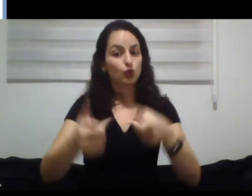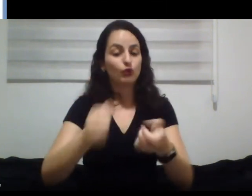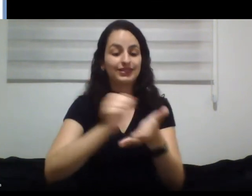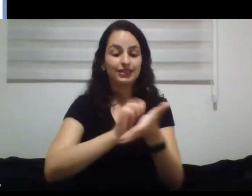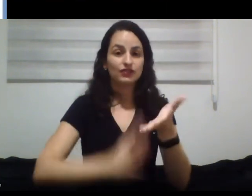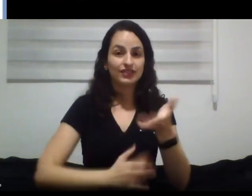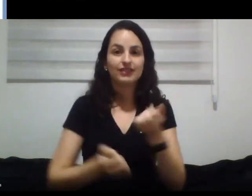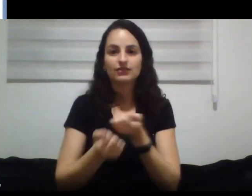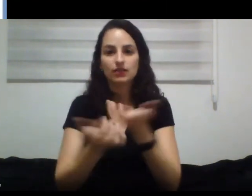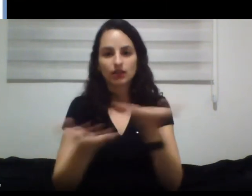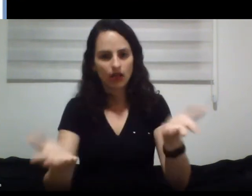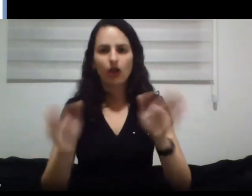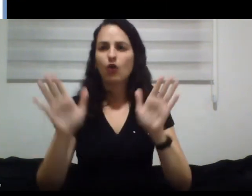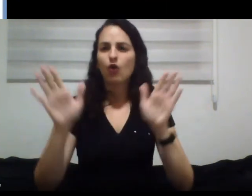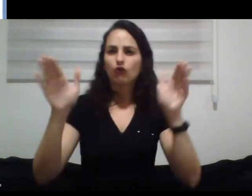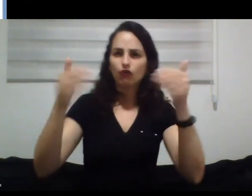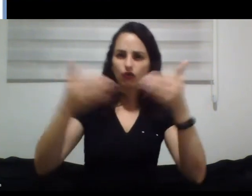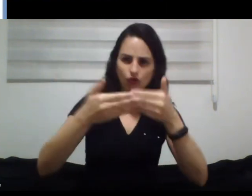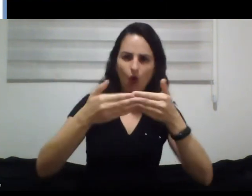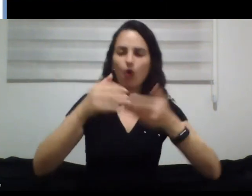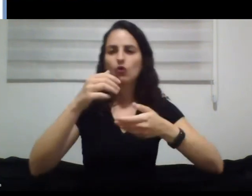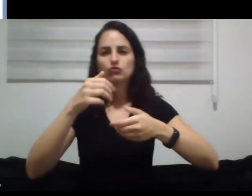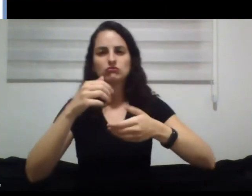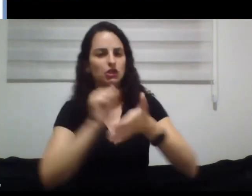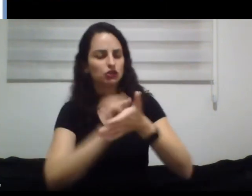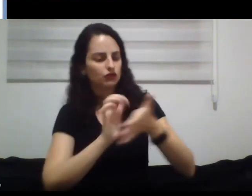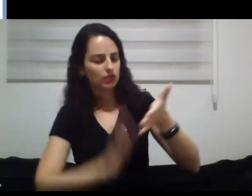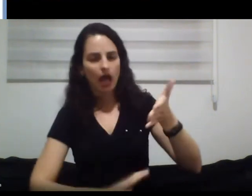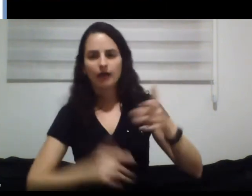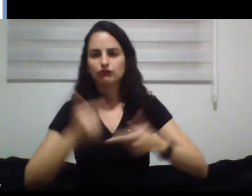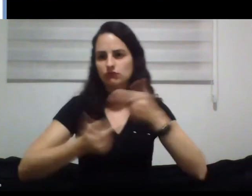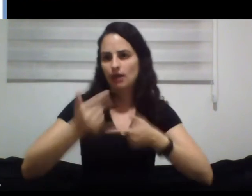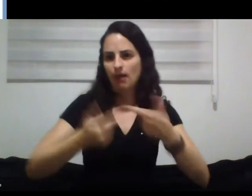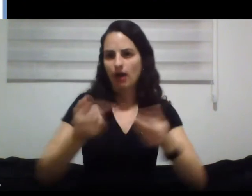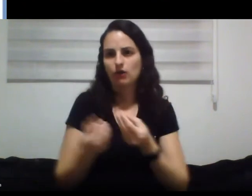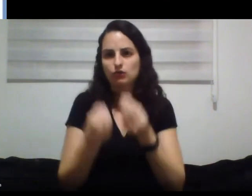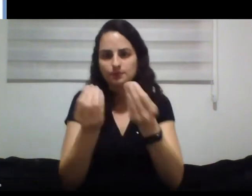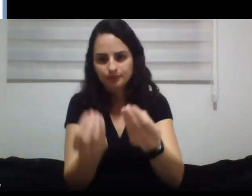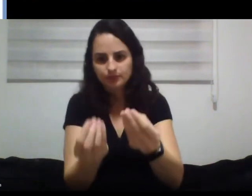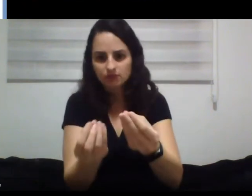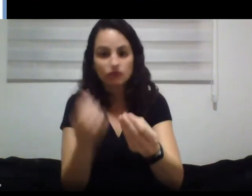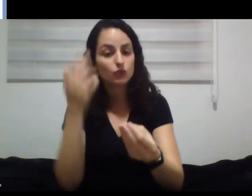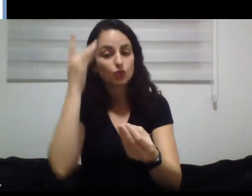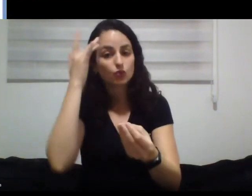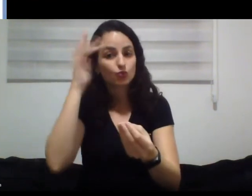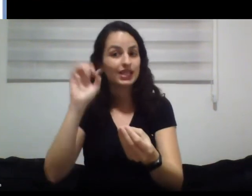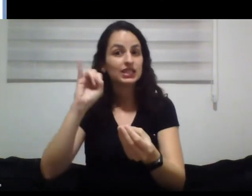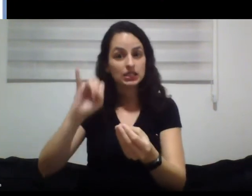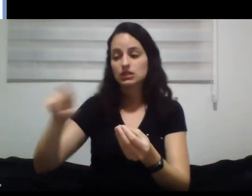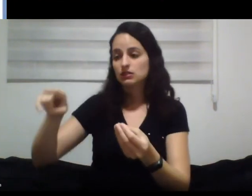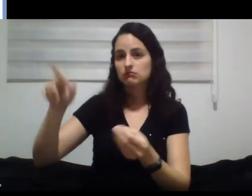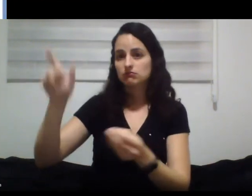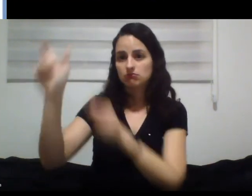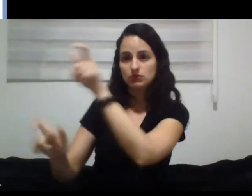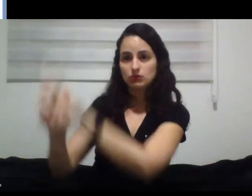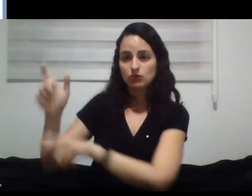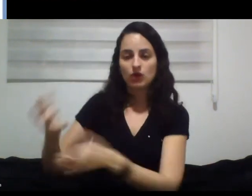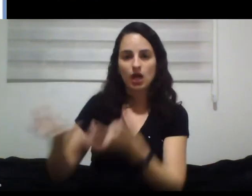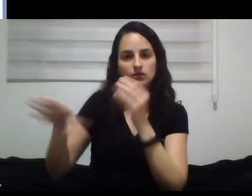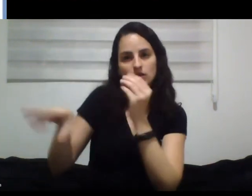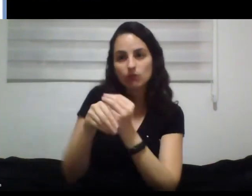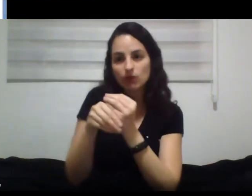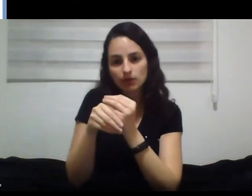tá? Então, consegui. CX100, 75. Não, isso eu consigo, eu só não consegui entender